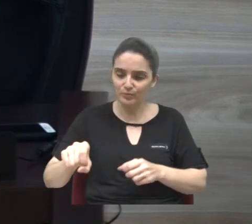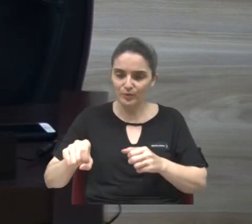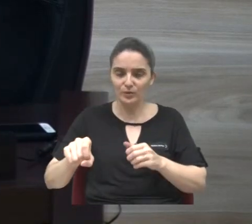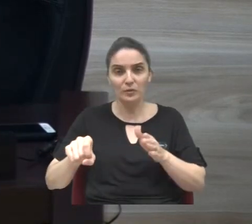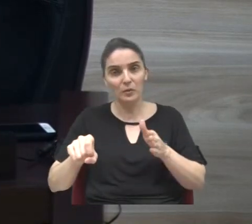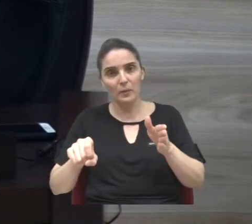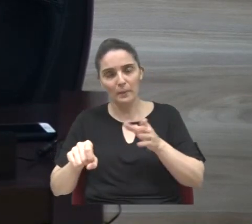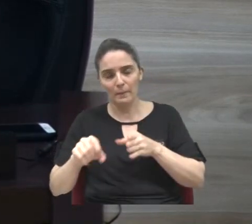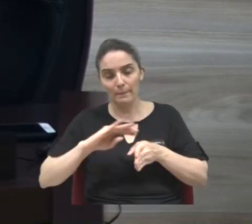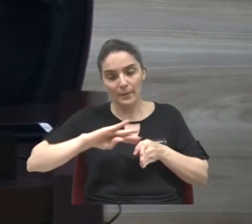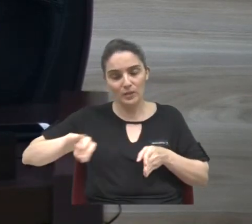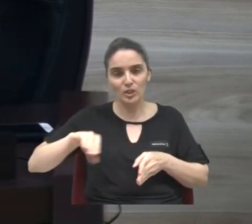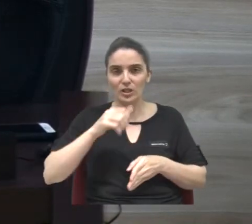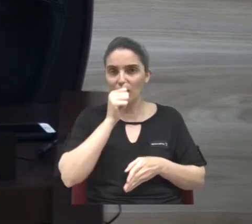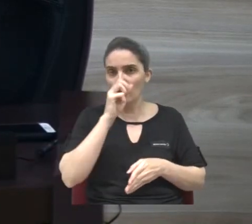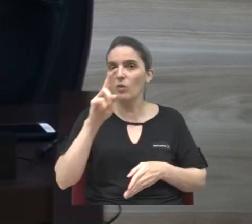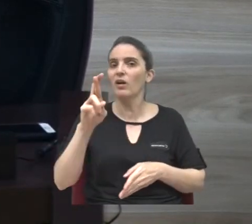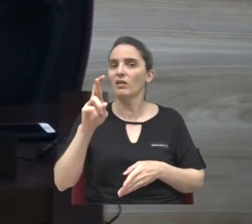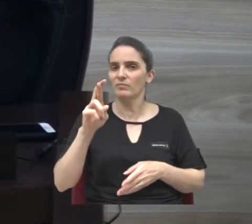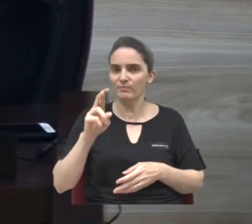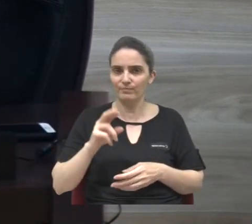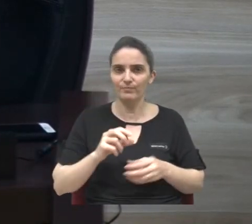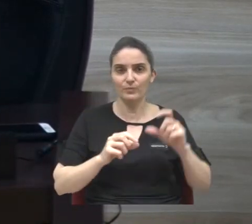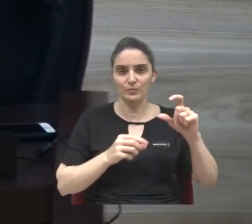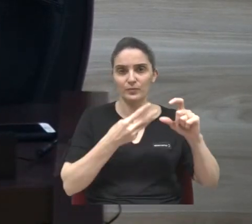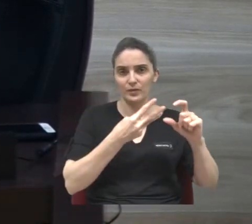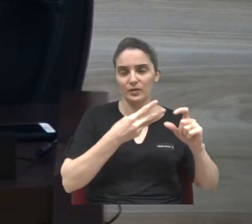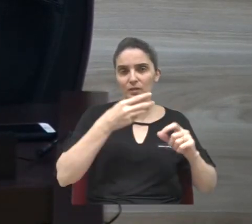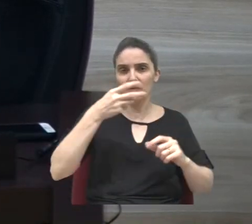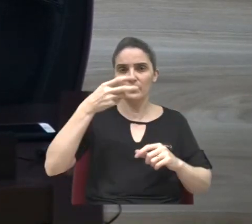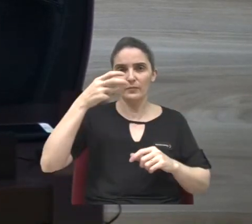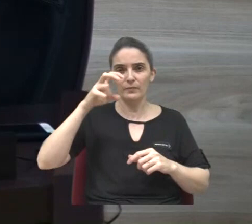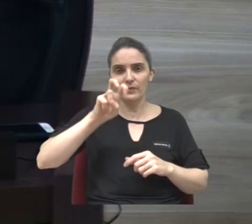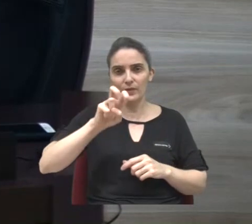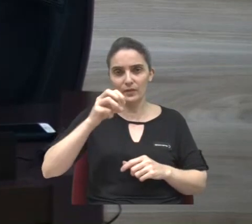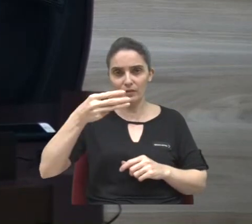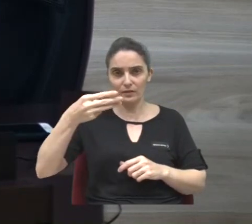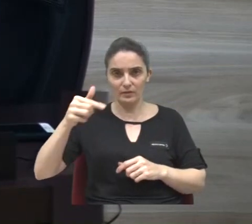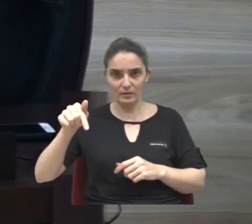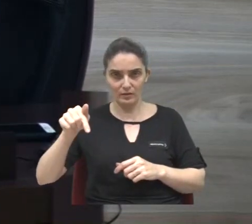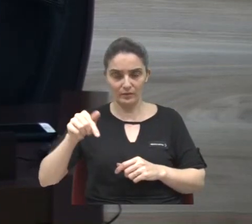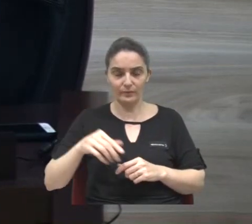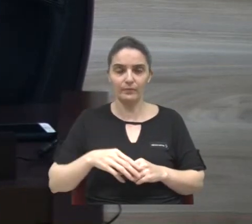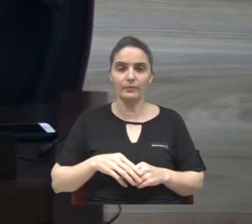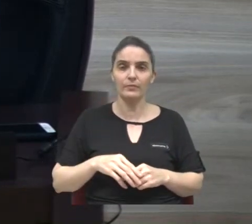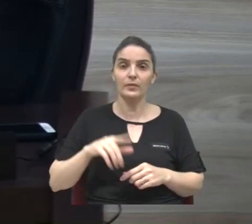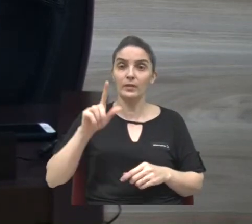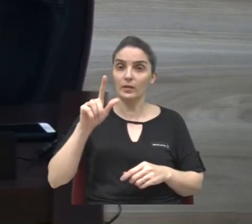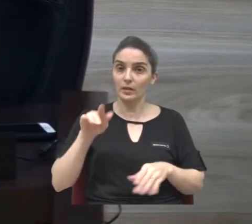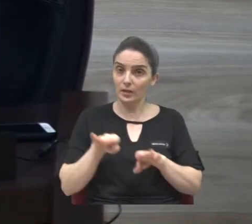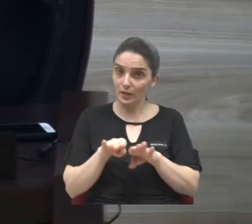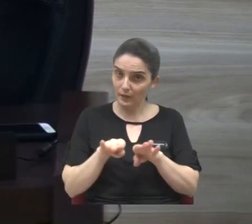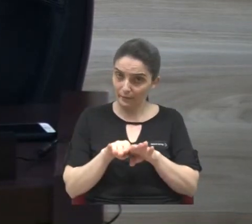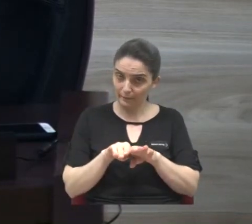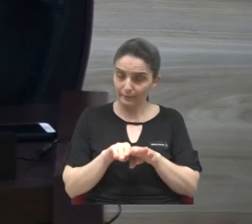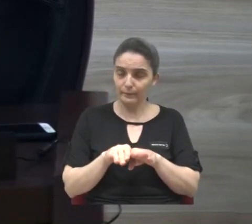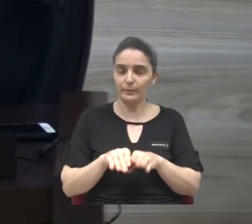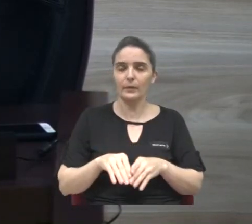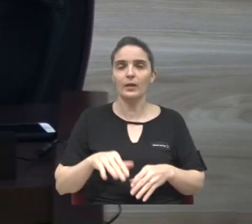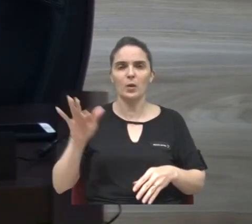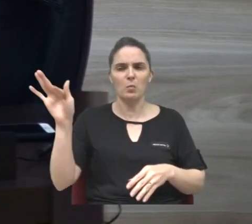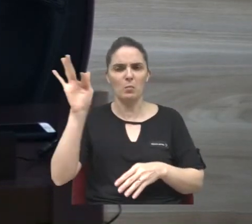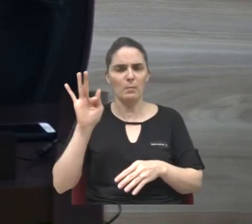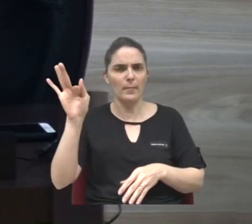volume 3, folha 537. Estudo feito pela Universidade Federal do Juiz de Fora, publicado na revista Engenharia